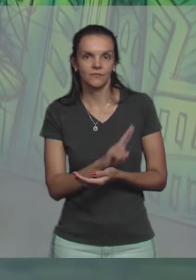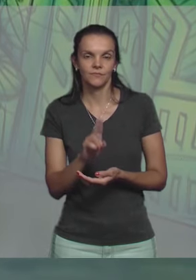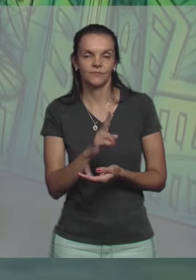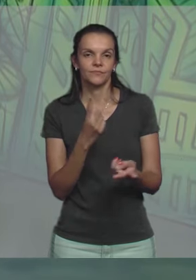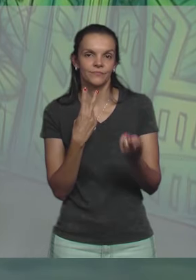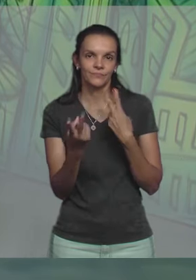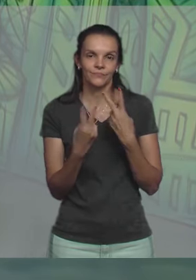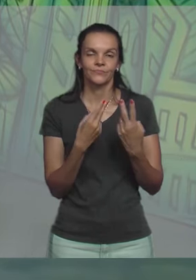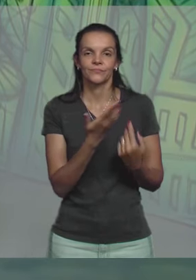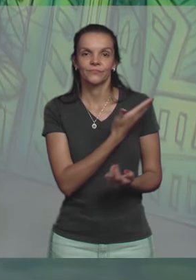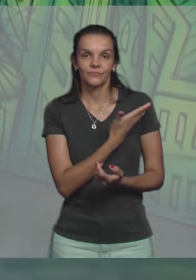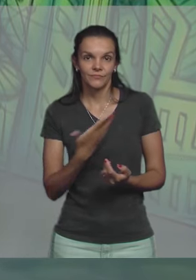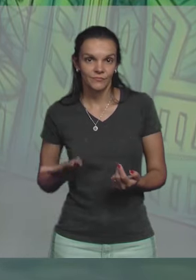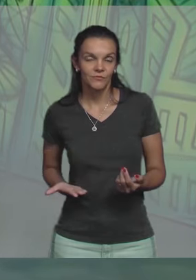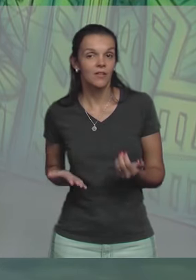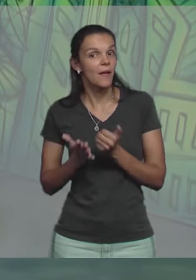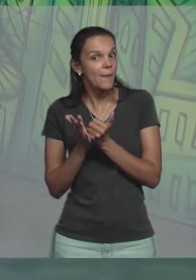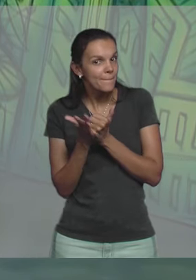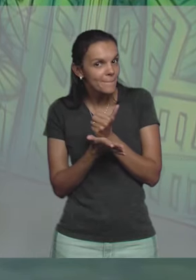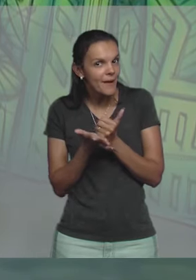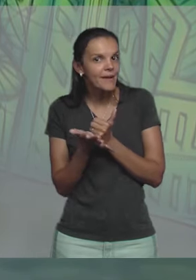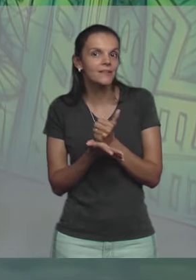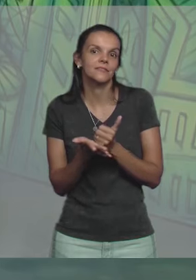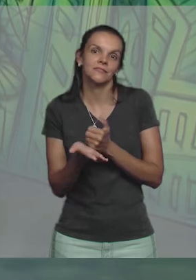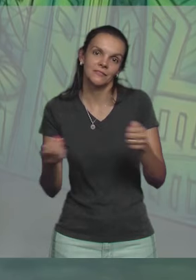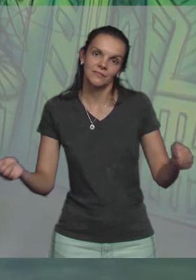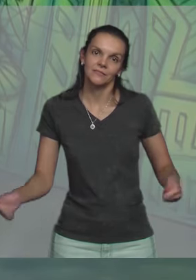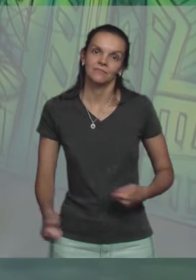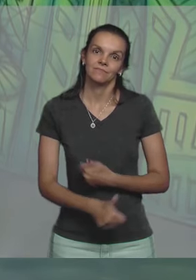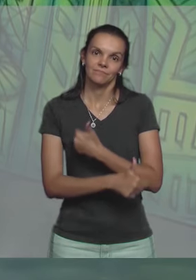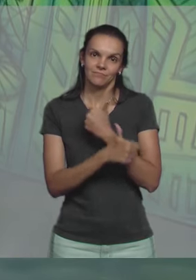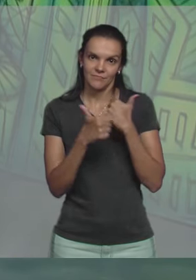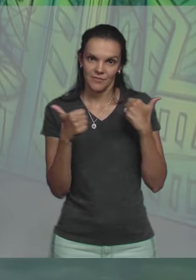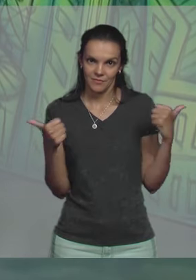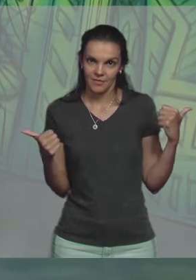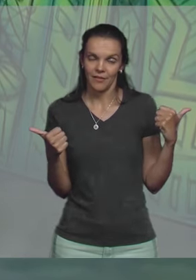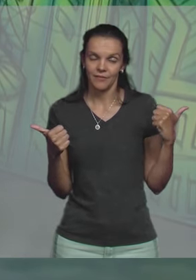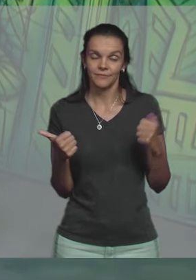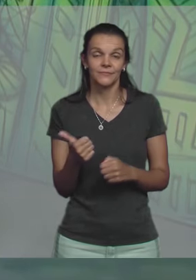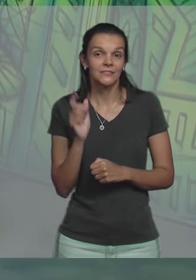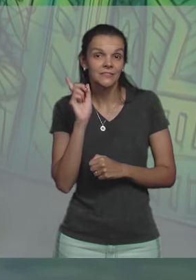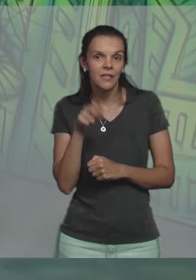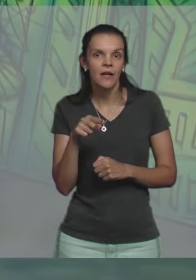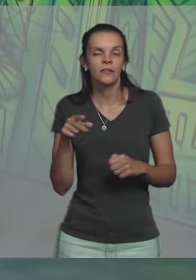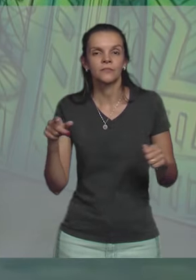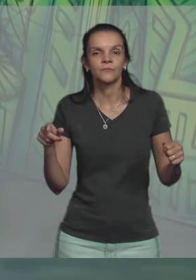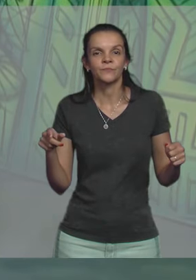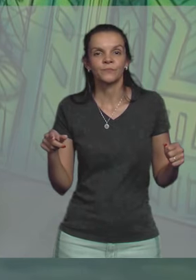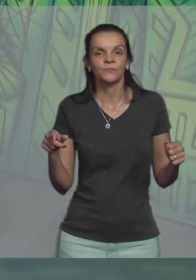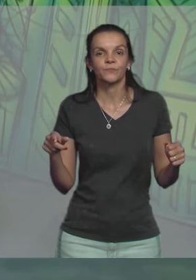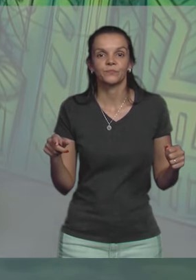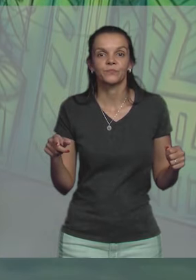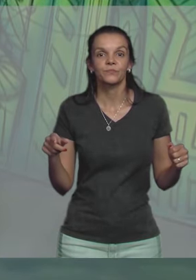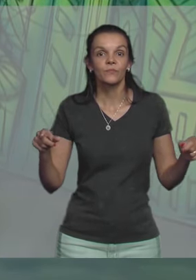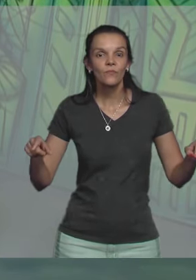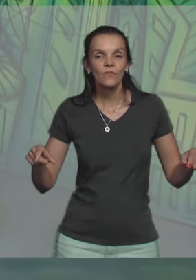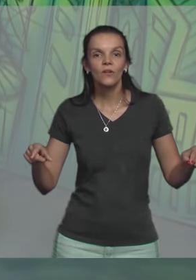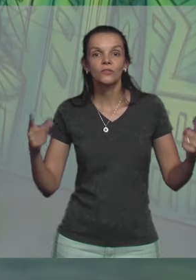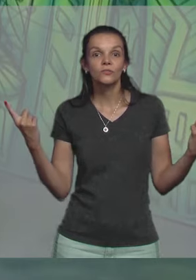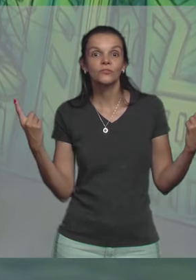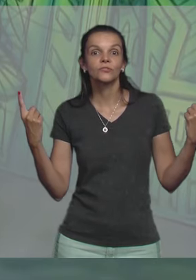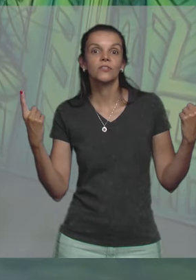é a base para a gente melhorar a nossa mobilidade urbana, né? E esse é o nosso grande desafio. Não adianta, nós até